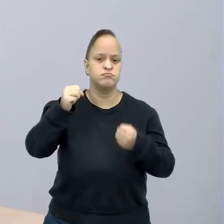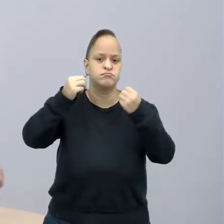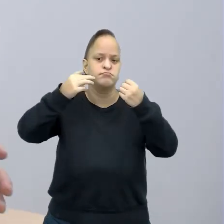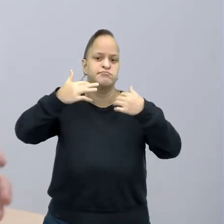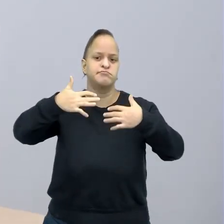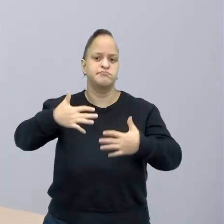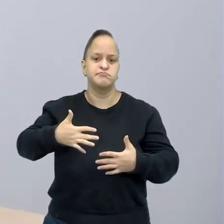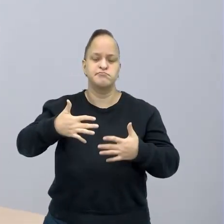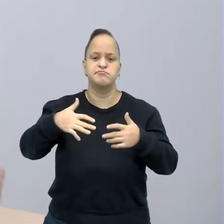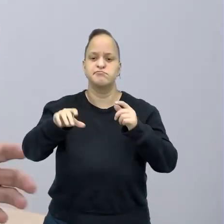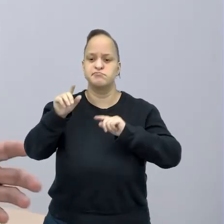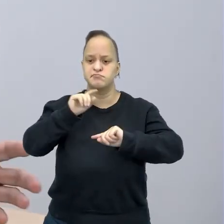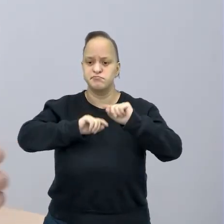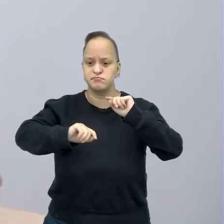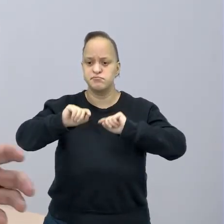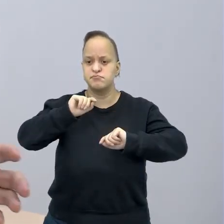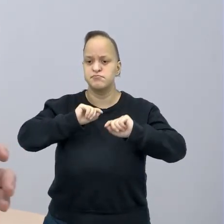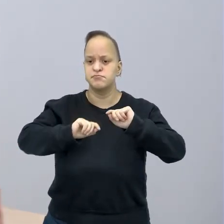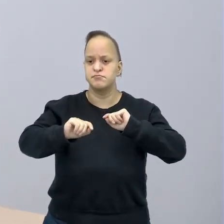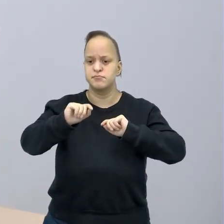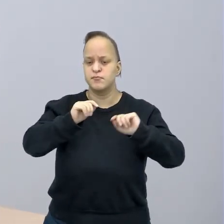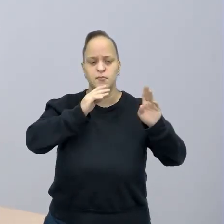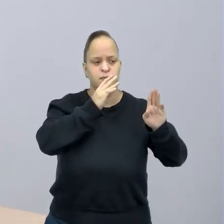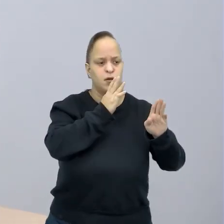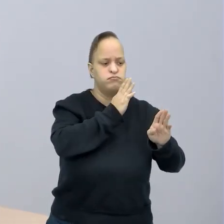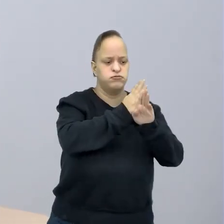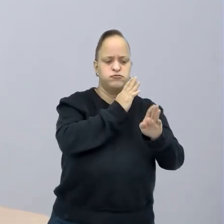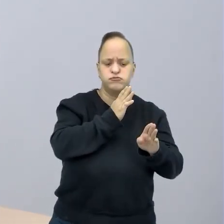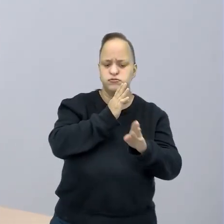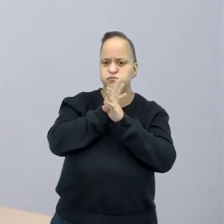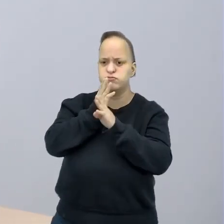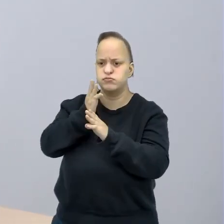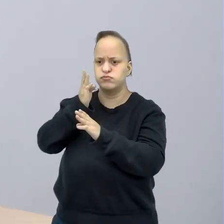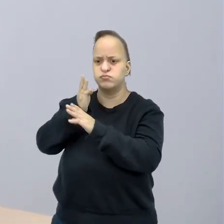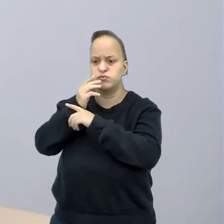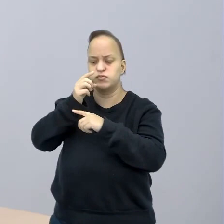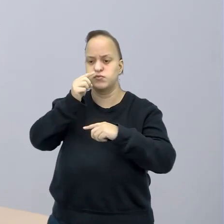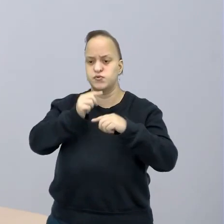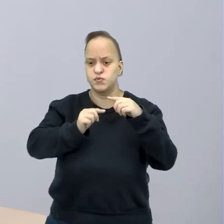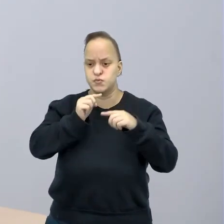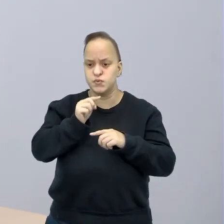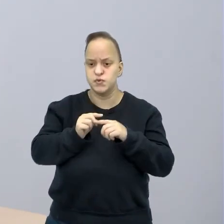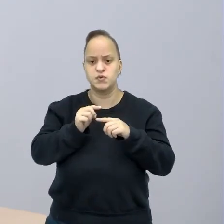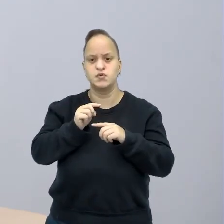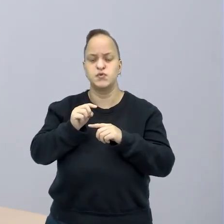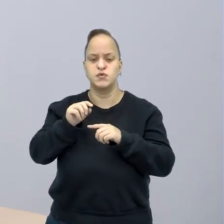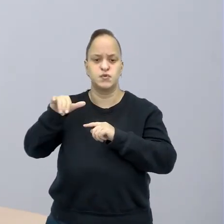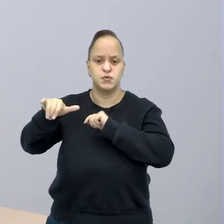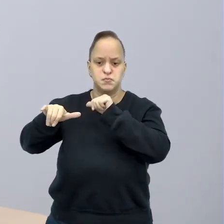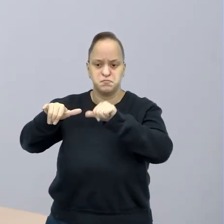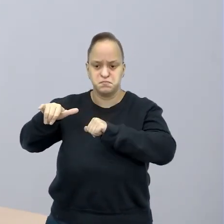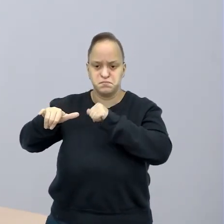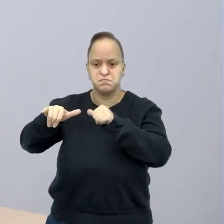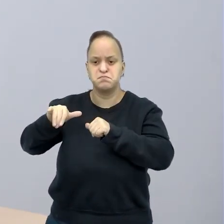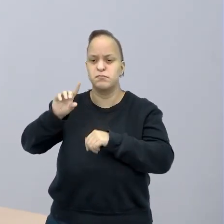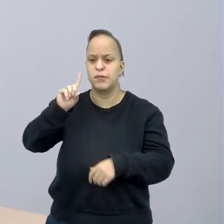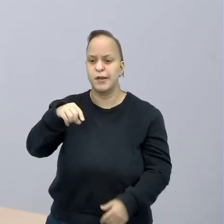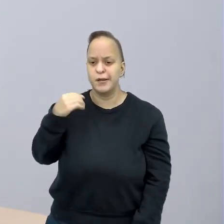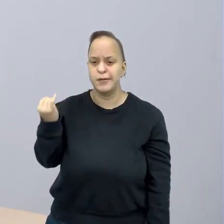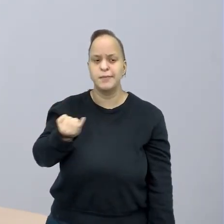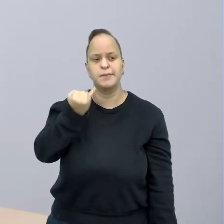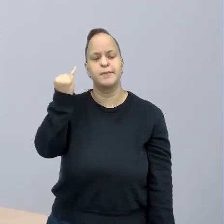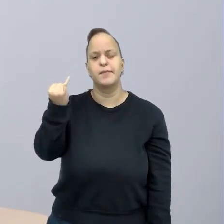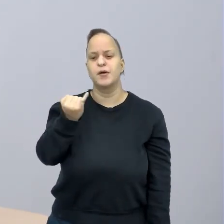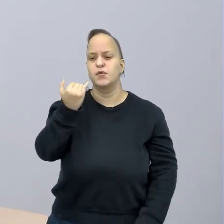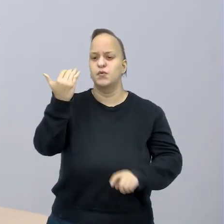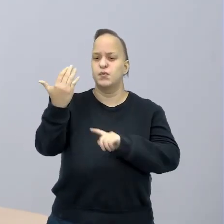sobre o decaimento, sobre as descobertas dos materiais dela, né? Uma importante cientista que nos